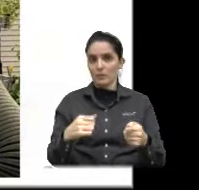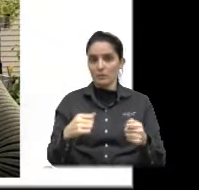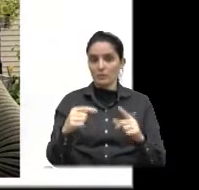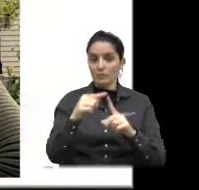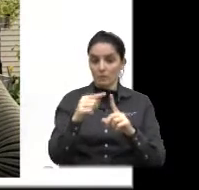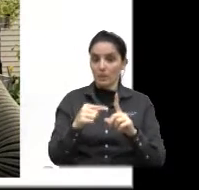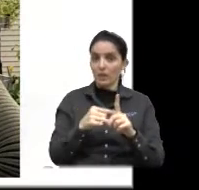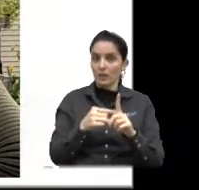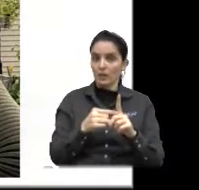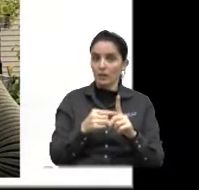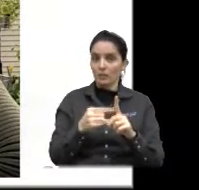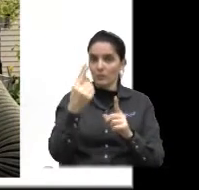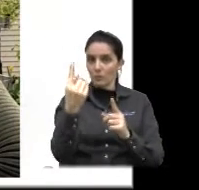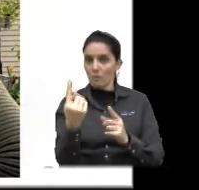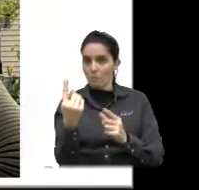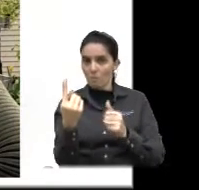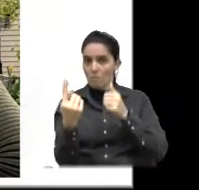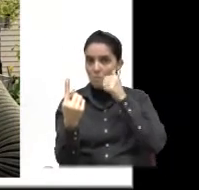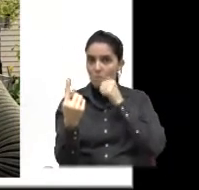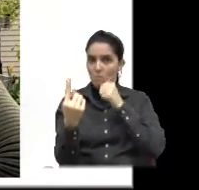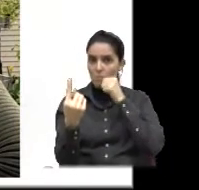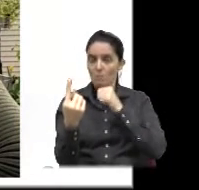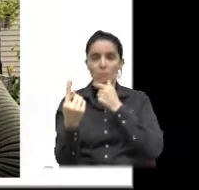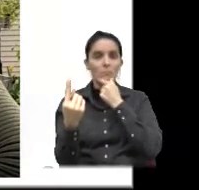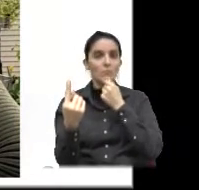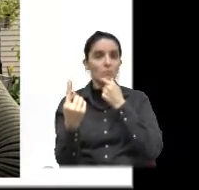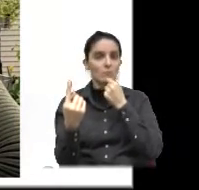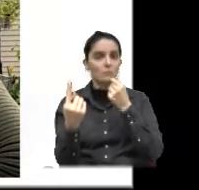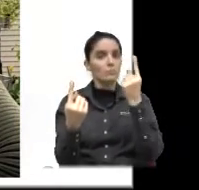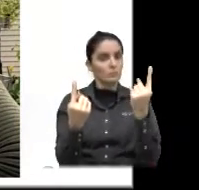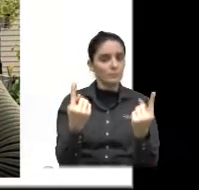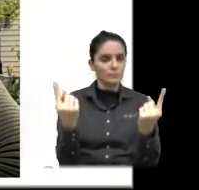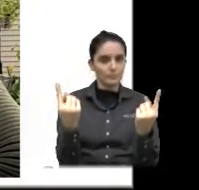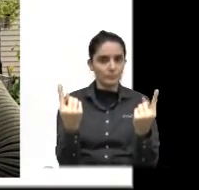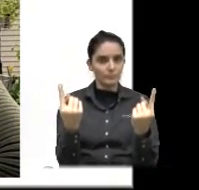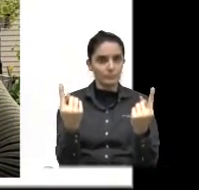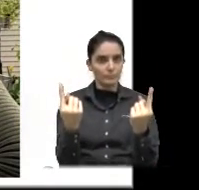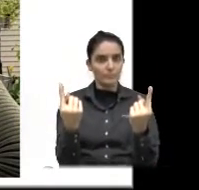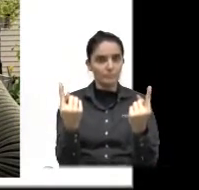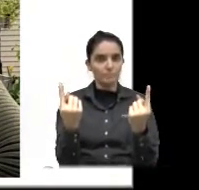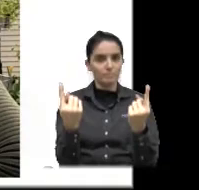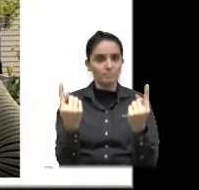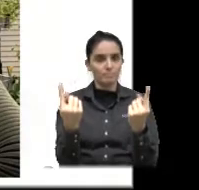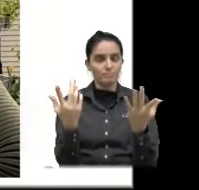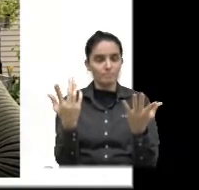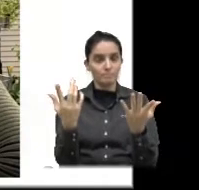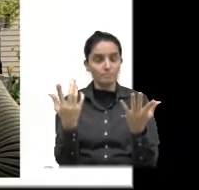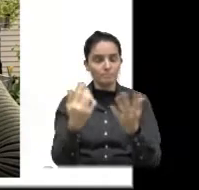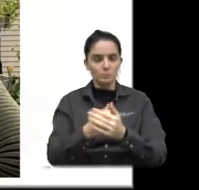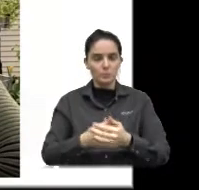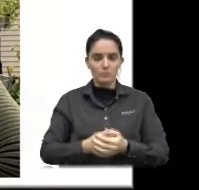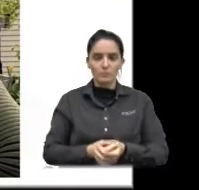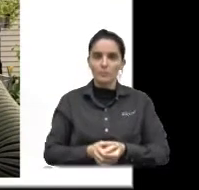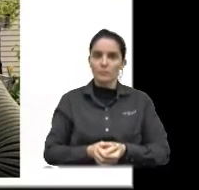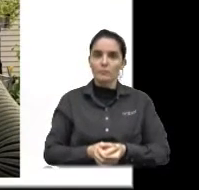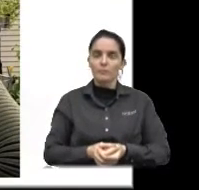então ela é uma mulher e um homem se a gente for colocar em questão